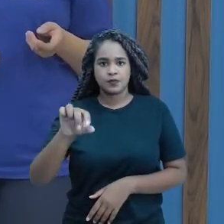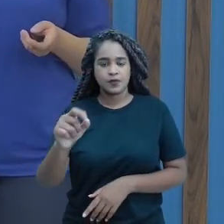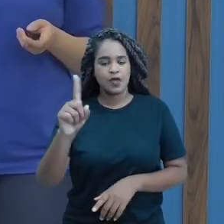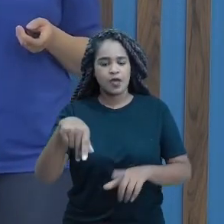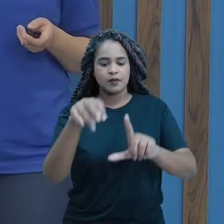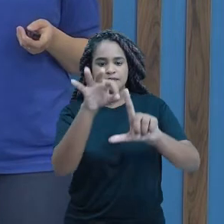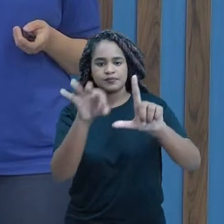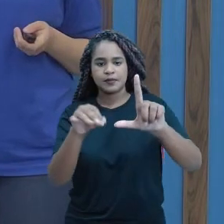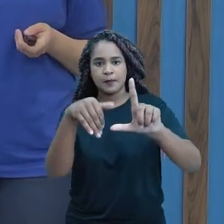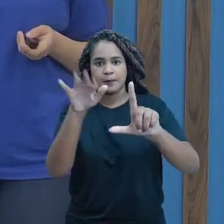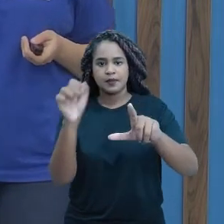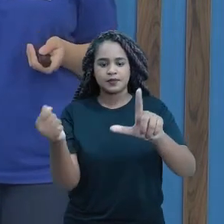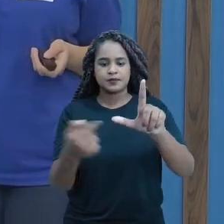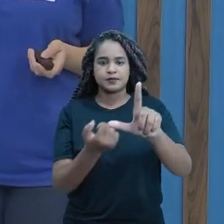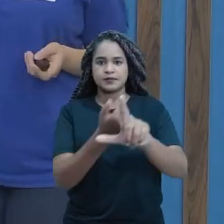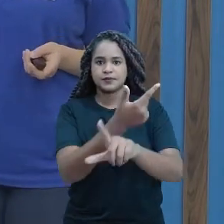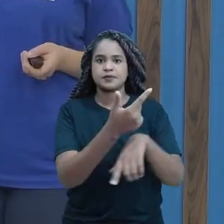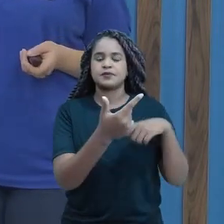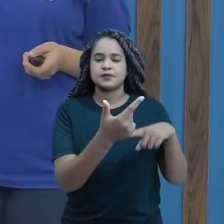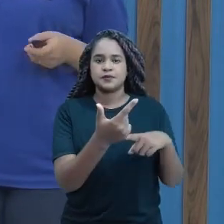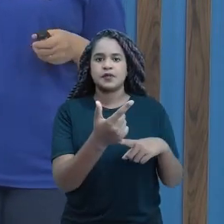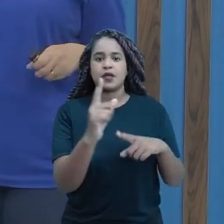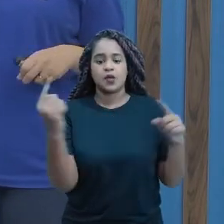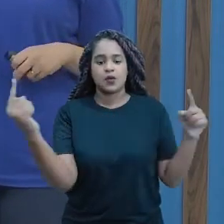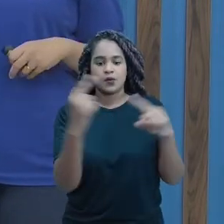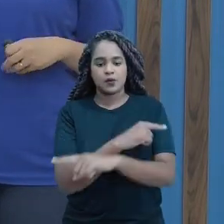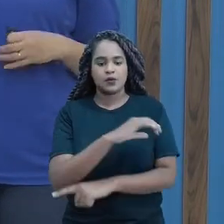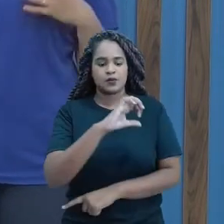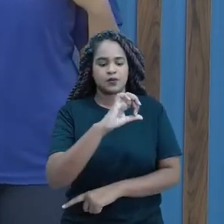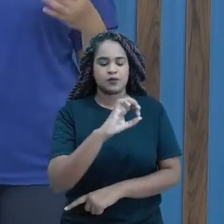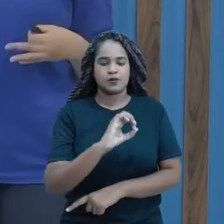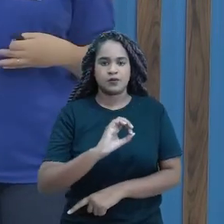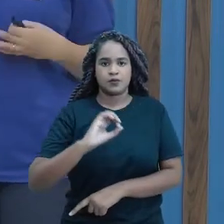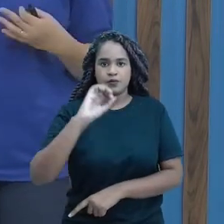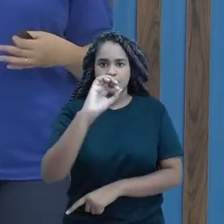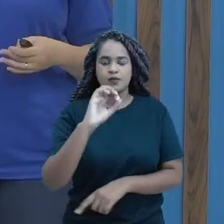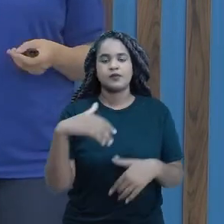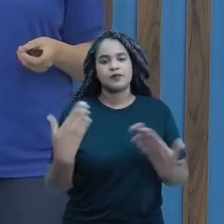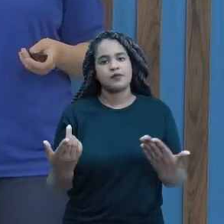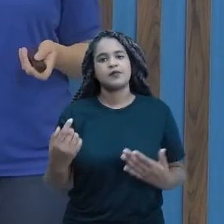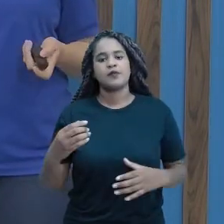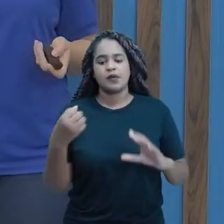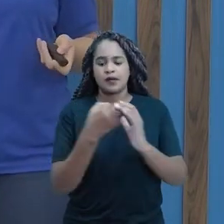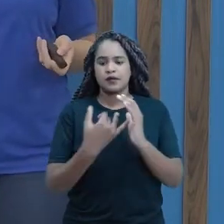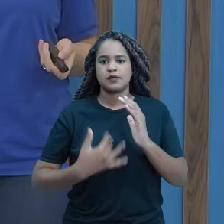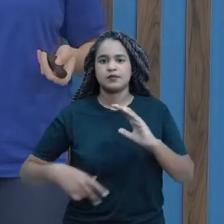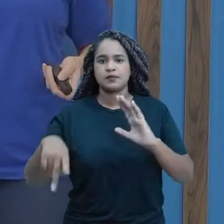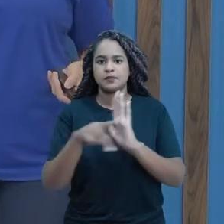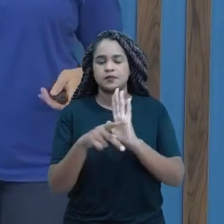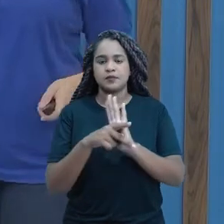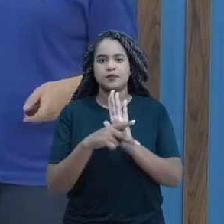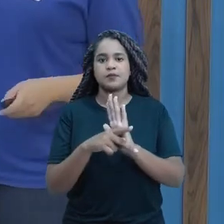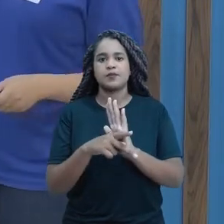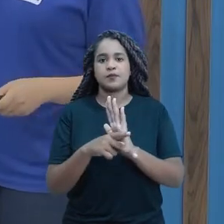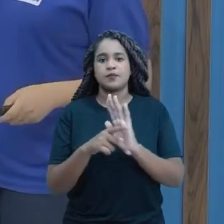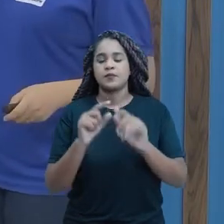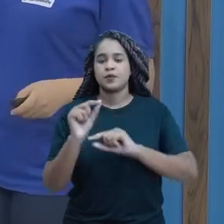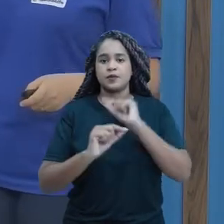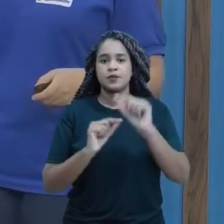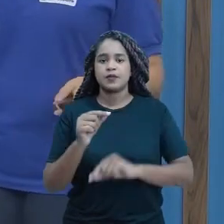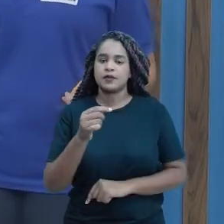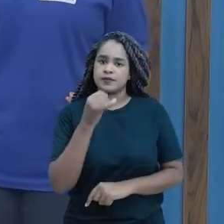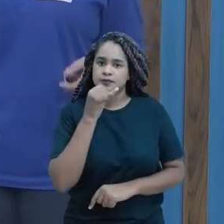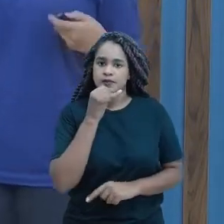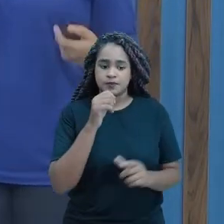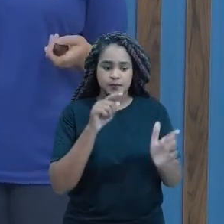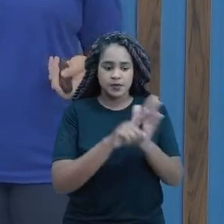retângulo, é o lado que se opõe a um ângulo de 90 graus. A gente está colocando para você características, contando com a possibilidade de repente esse desenho